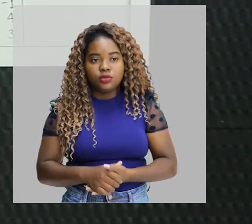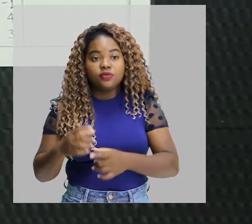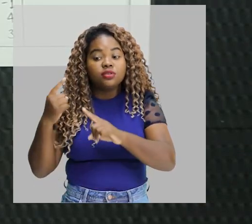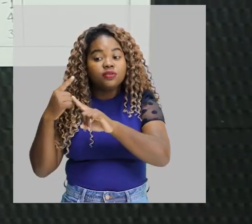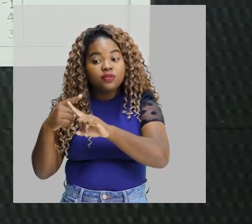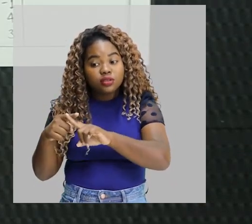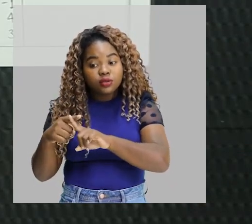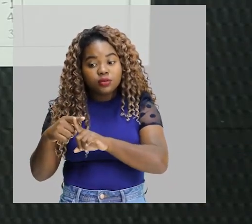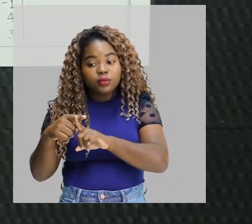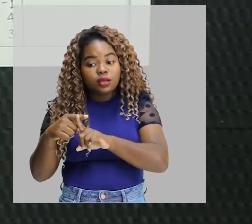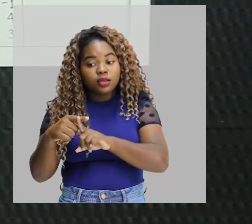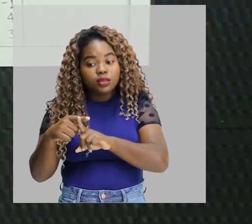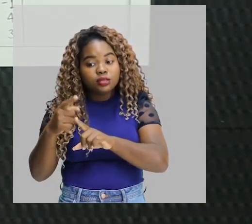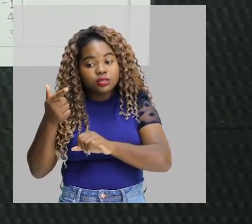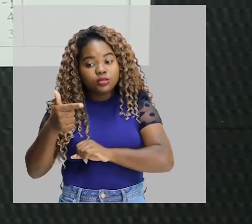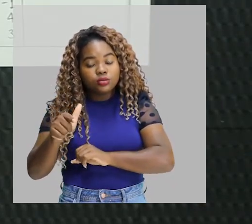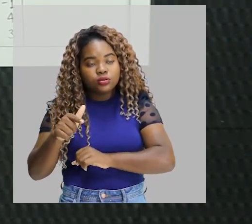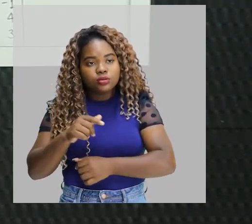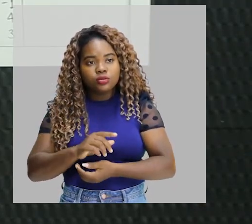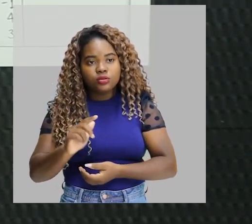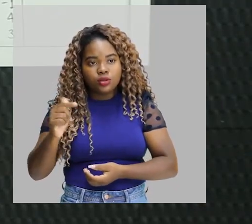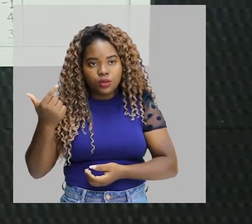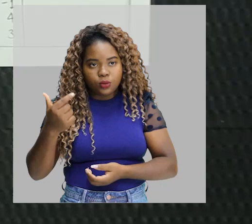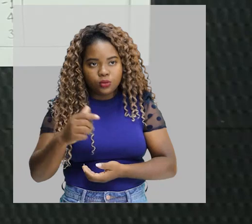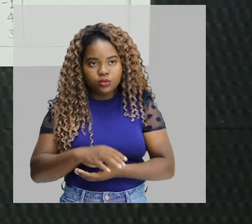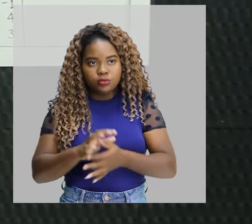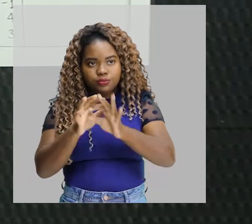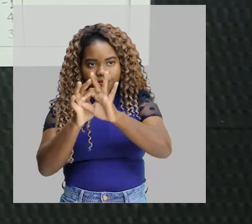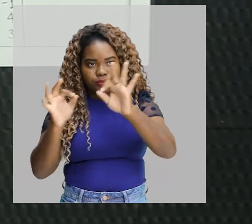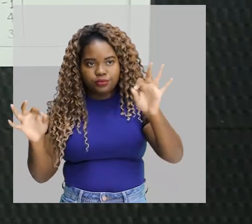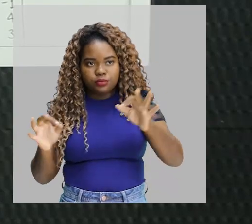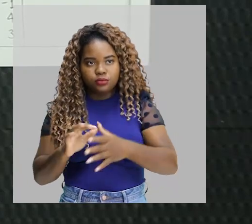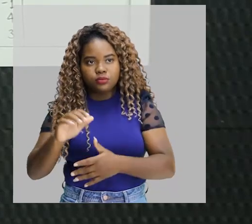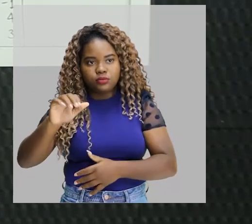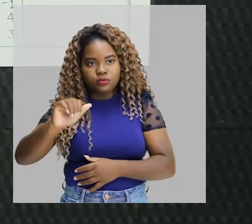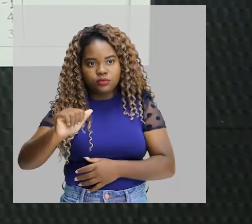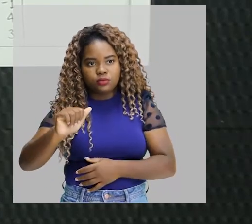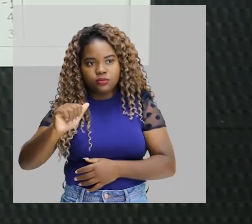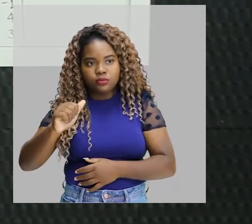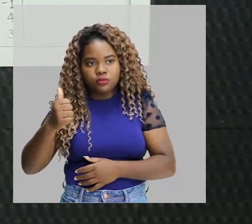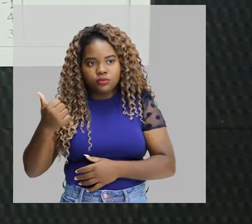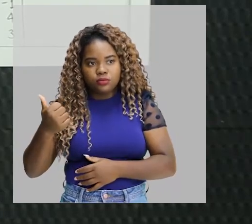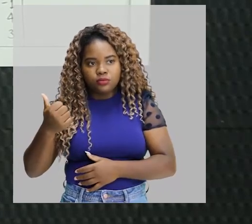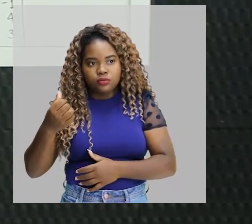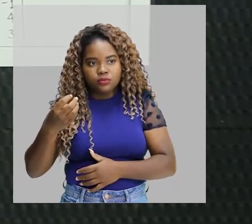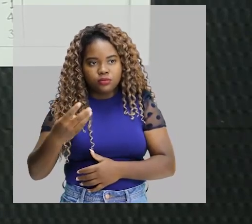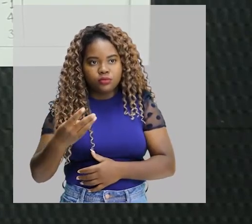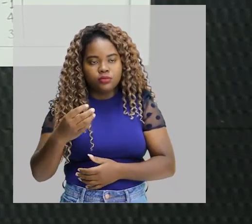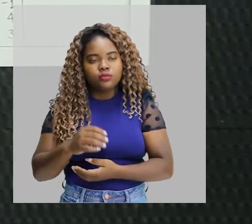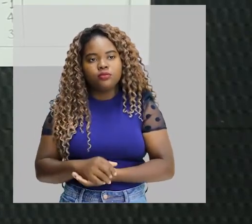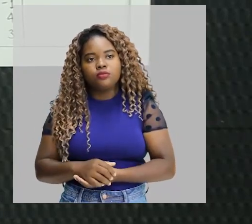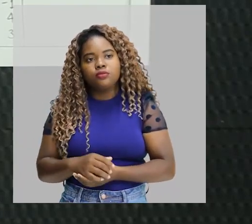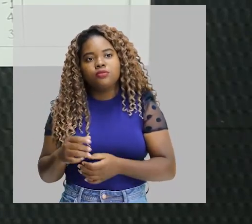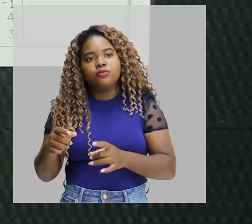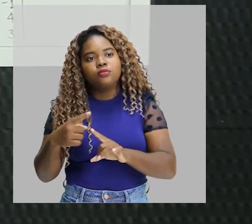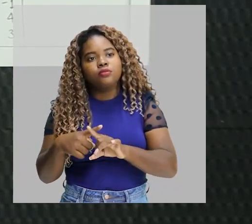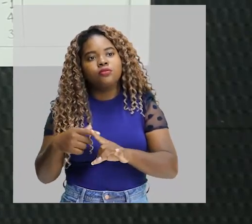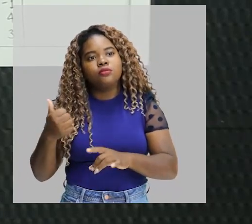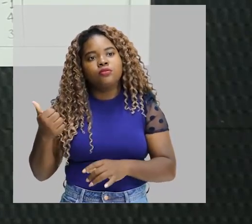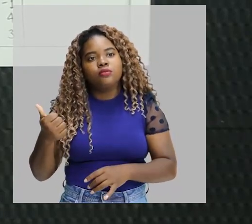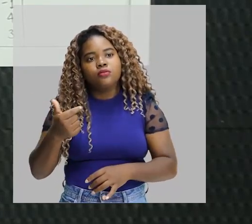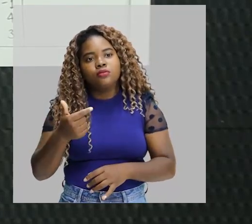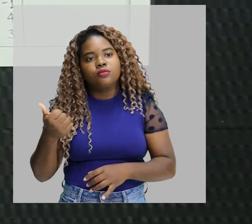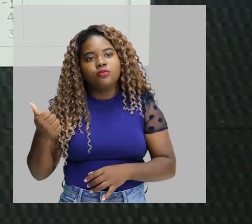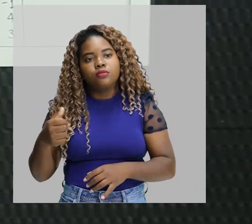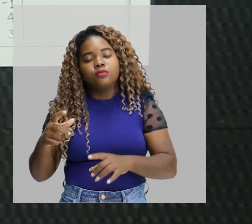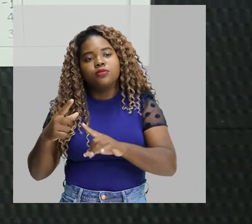mais uma vez com o produto dos elementos da outra diagonal ou seja o a13 vezes